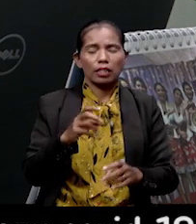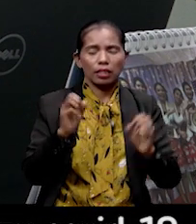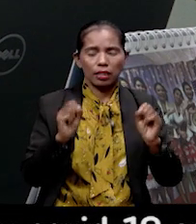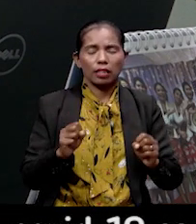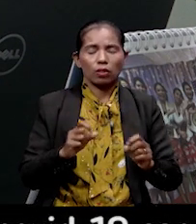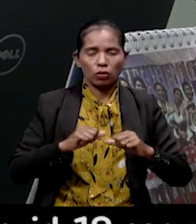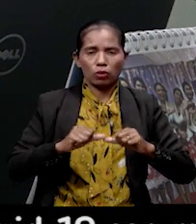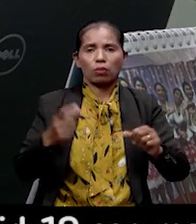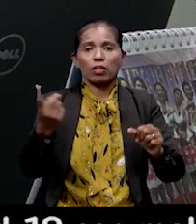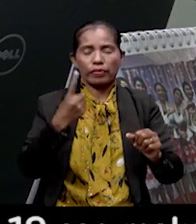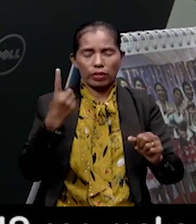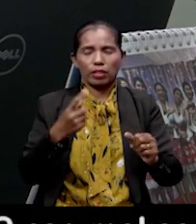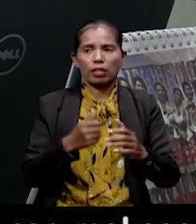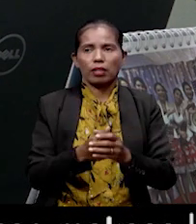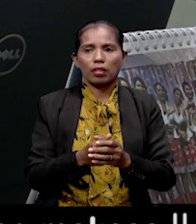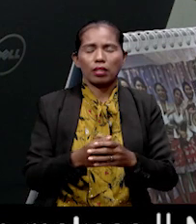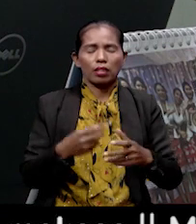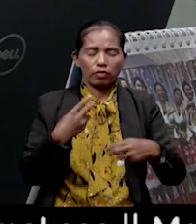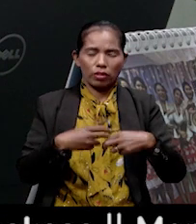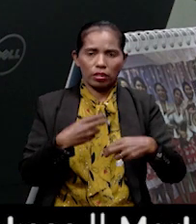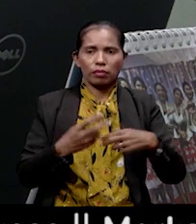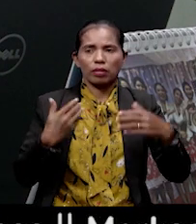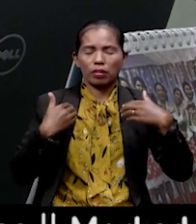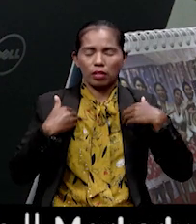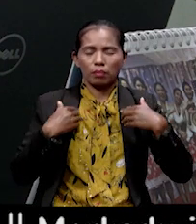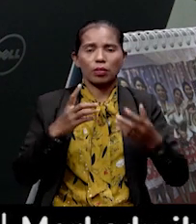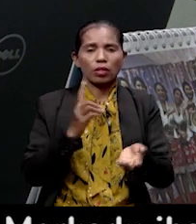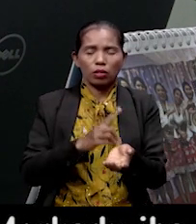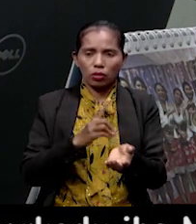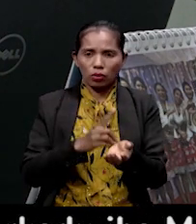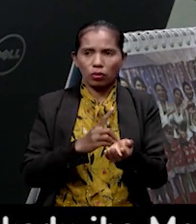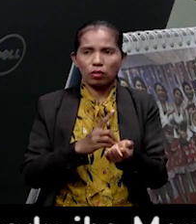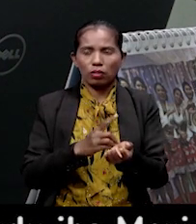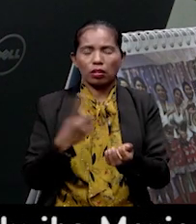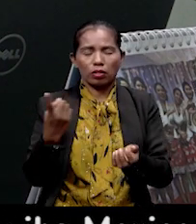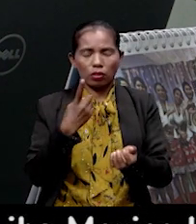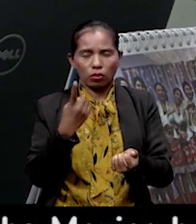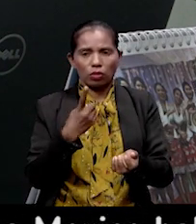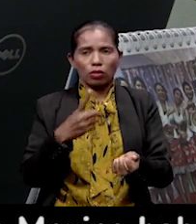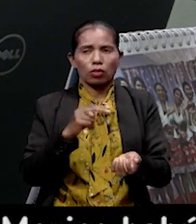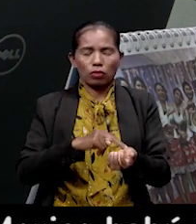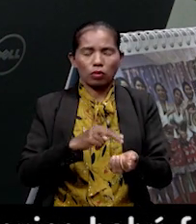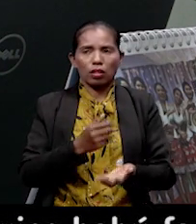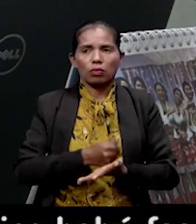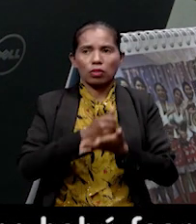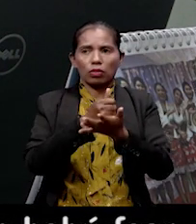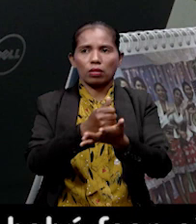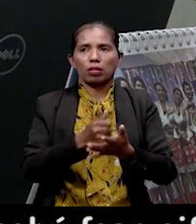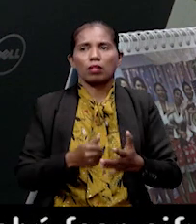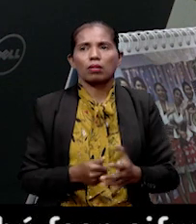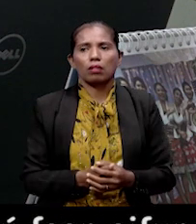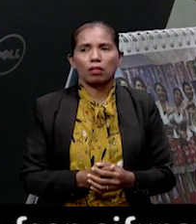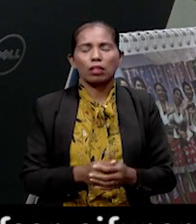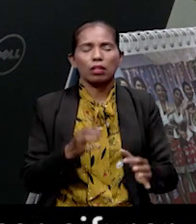di obstáculo ne be mai iha pessoal saúde mantém halo atingimento mas que ini